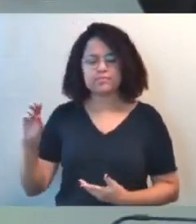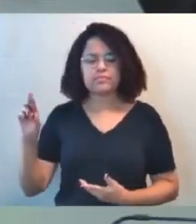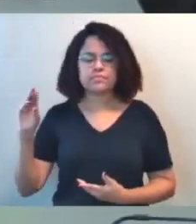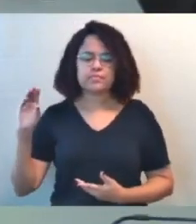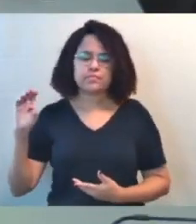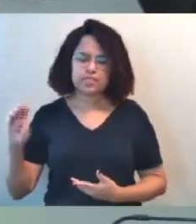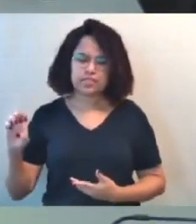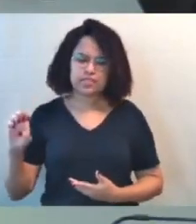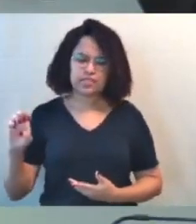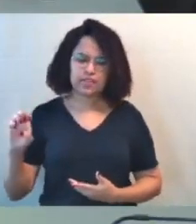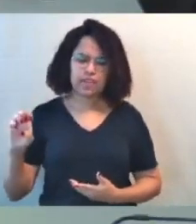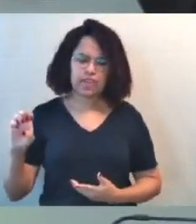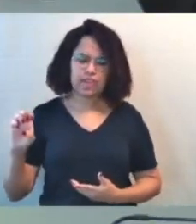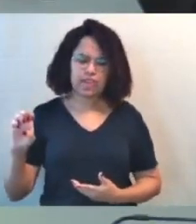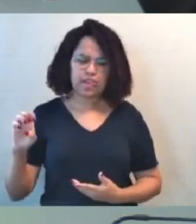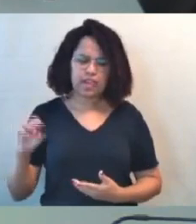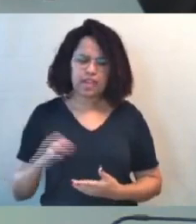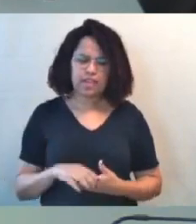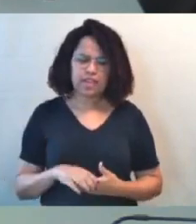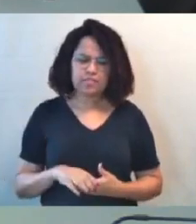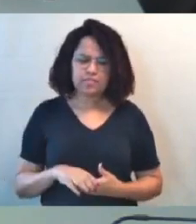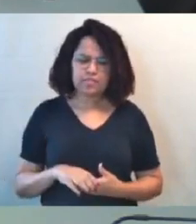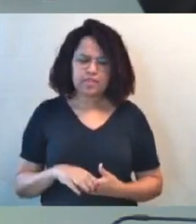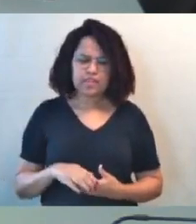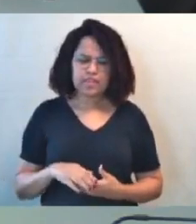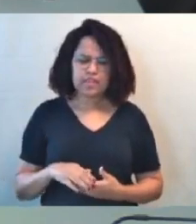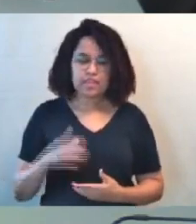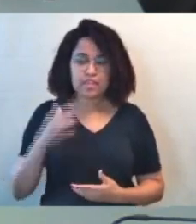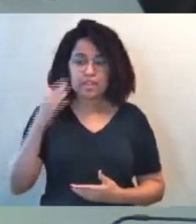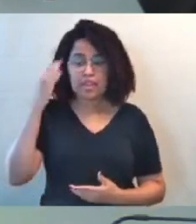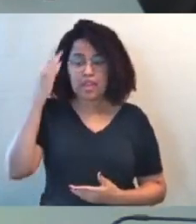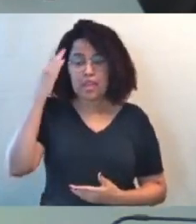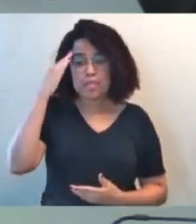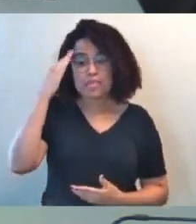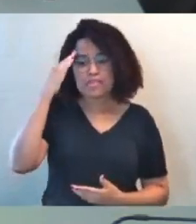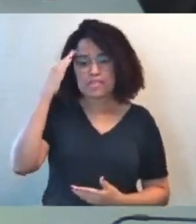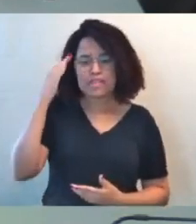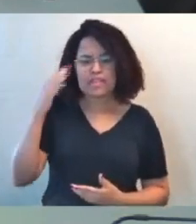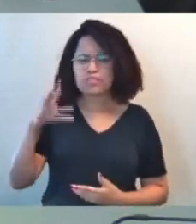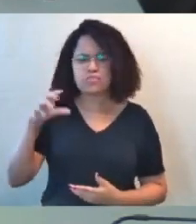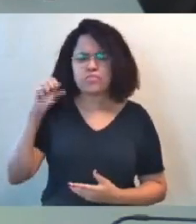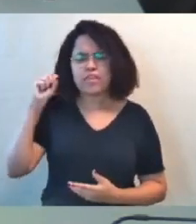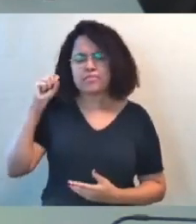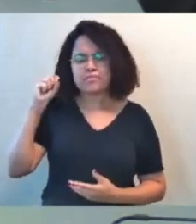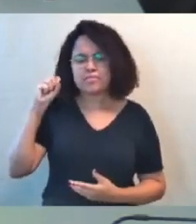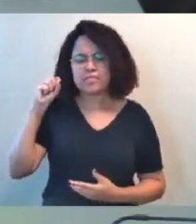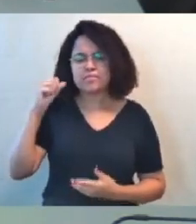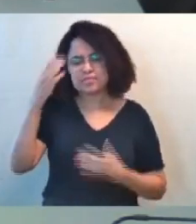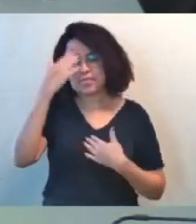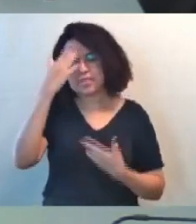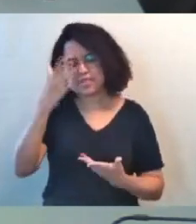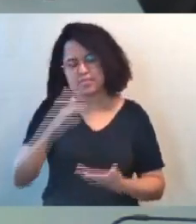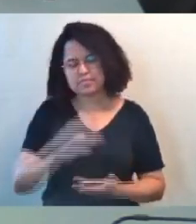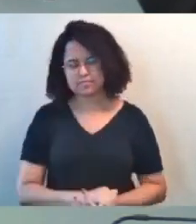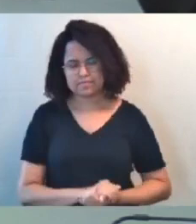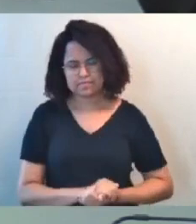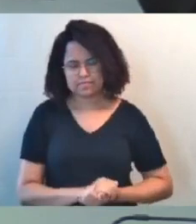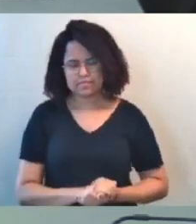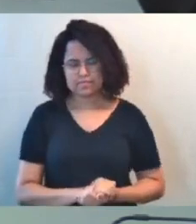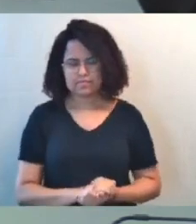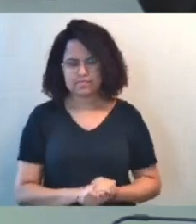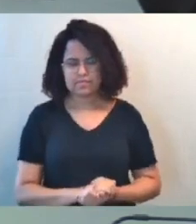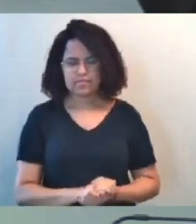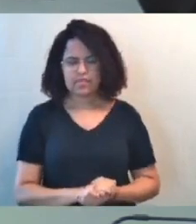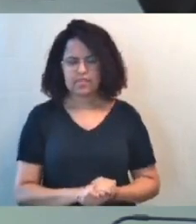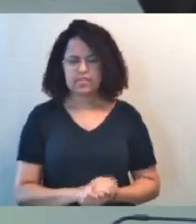Obrigado, vereador. Pensei que você não tivesse me ouvido. Tá, obrigado. André, também nós já estamos quase finalizando, mas ainda,